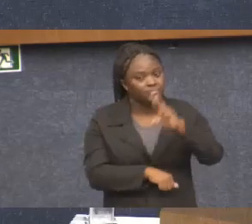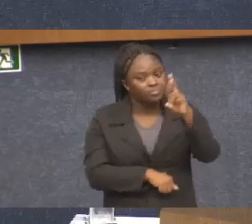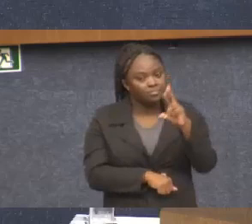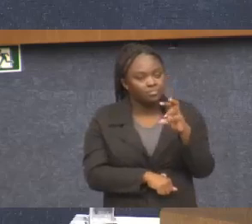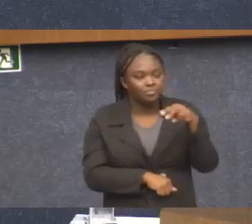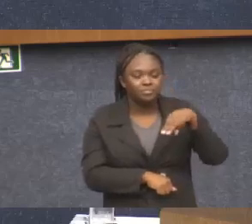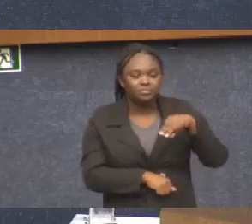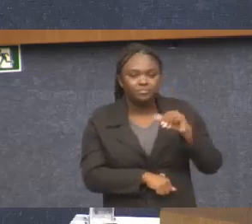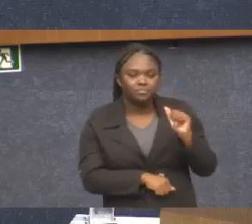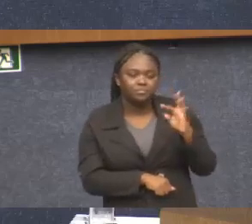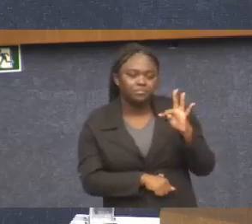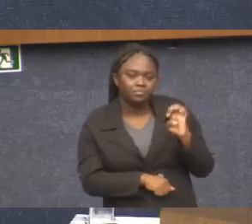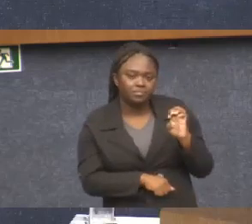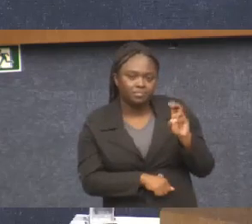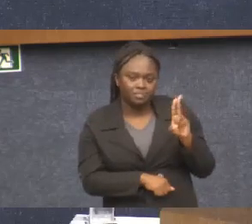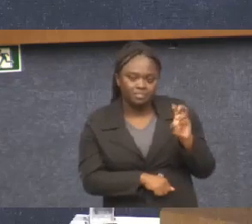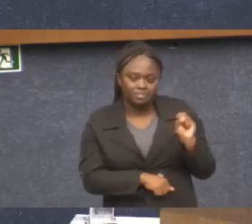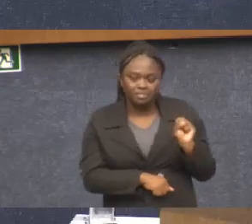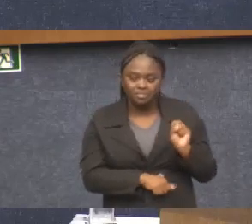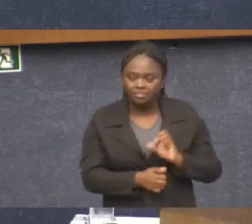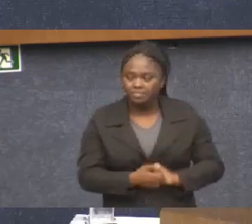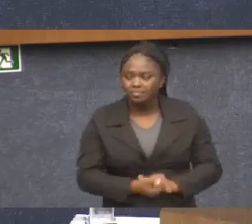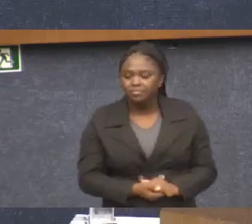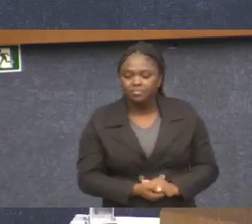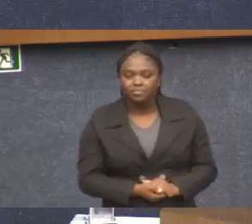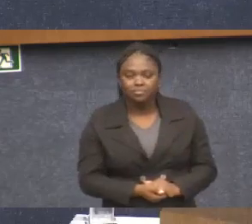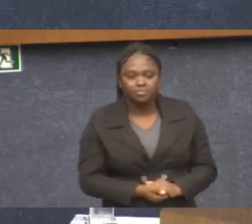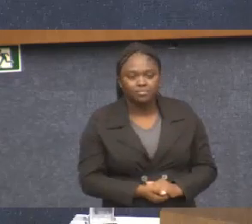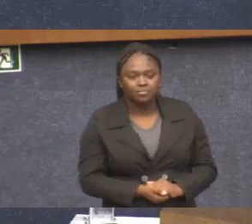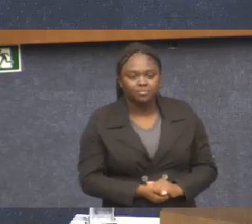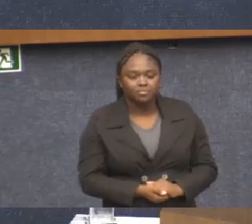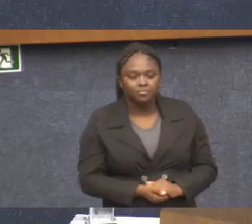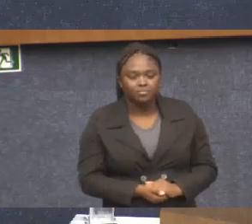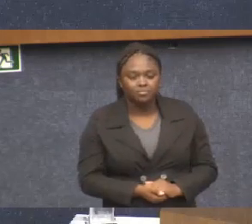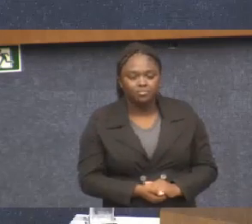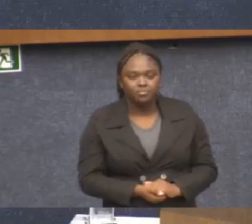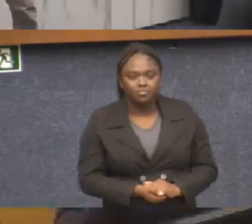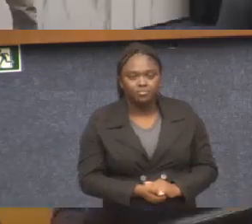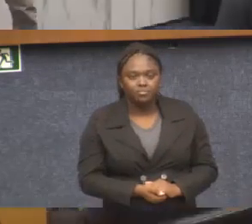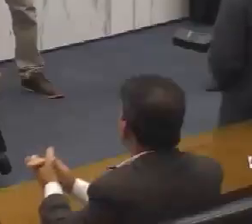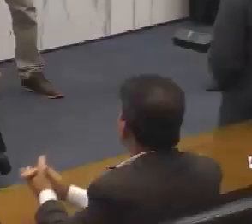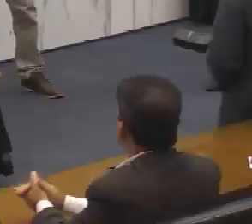Henrique verso Rezende. Daquele poema sobre acreditar.